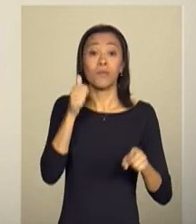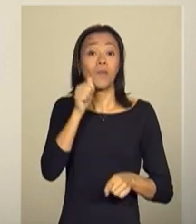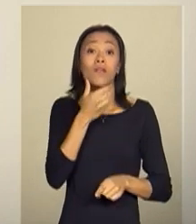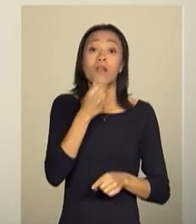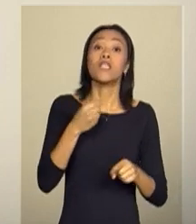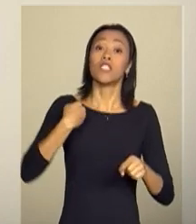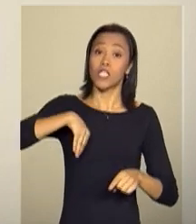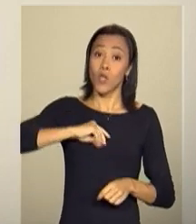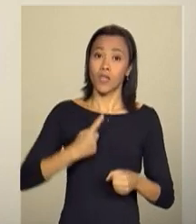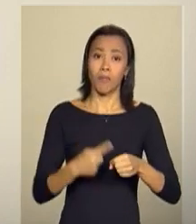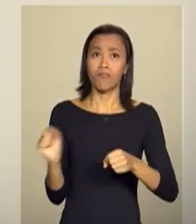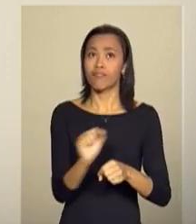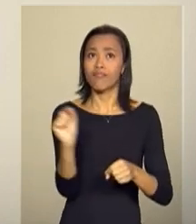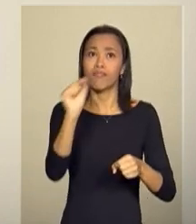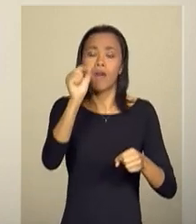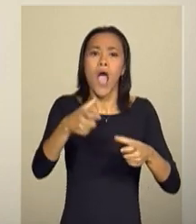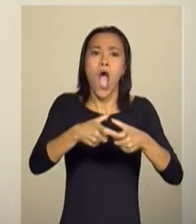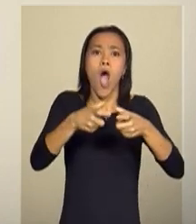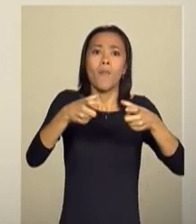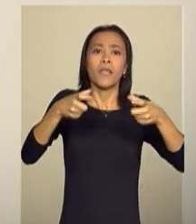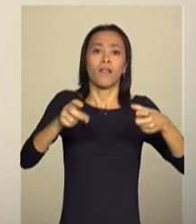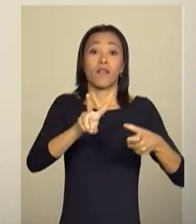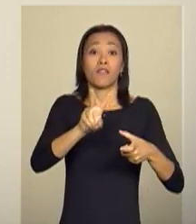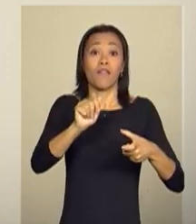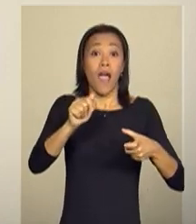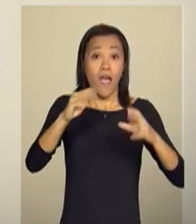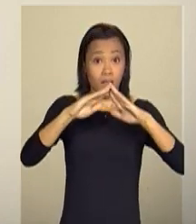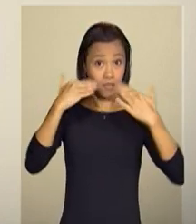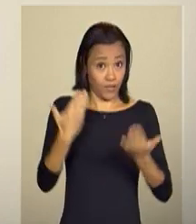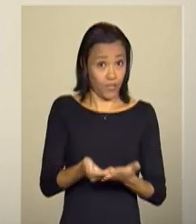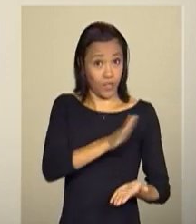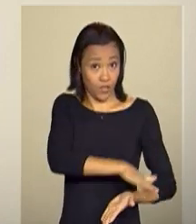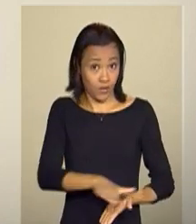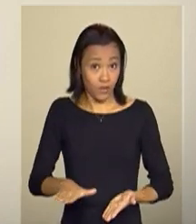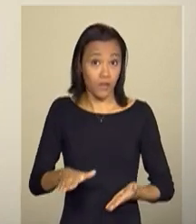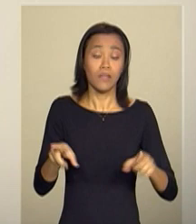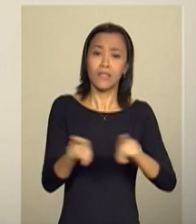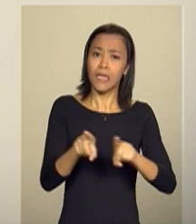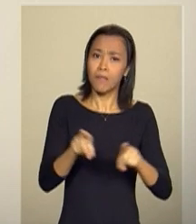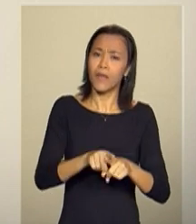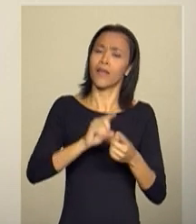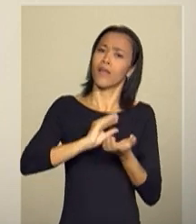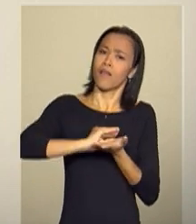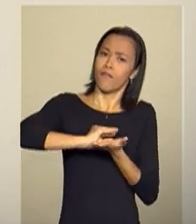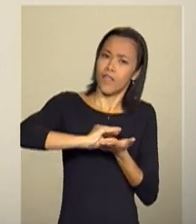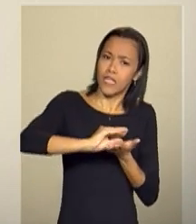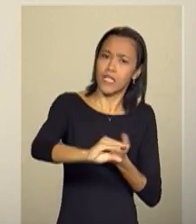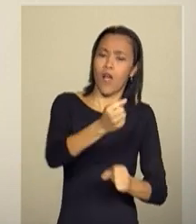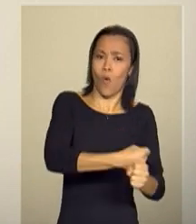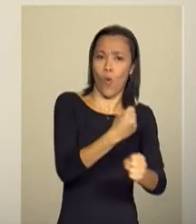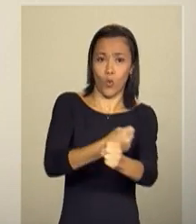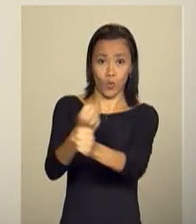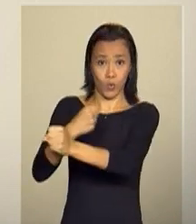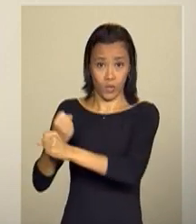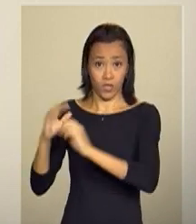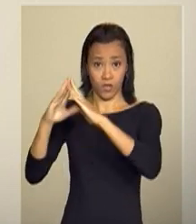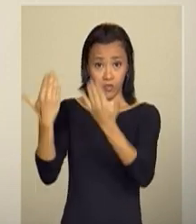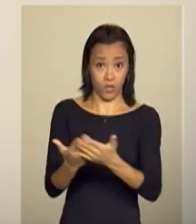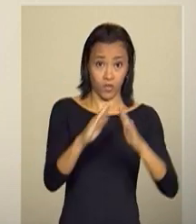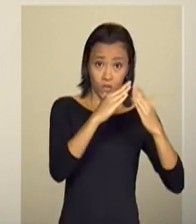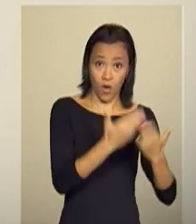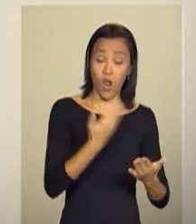nossas cidades a aumentarem as vagas nas creches além de financiar a construção de creche nós estamos